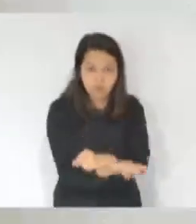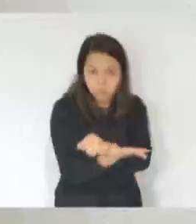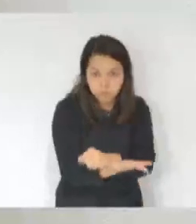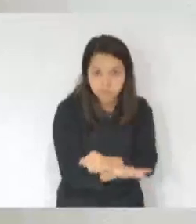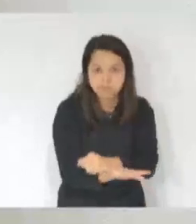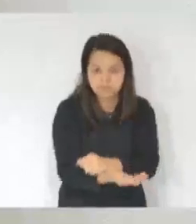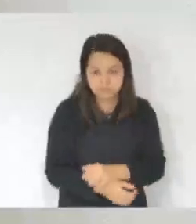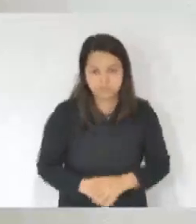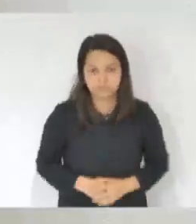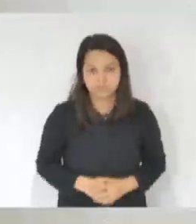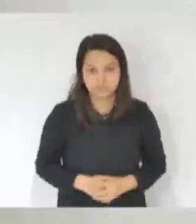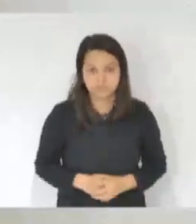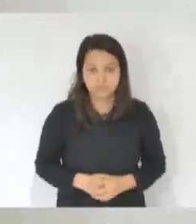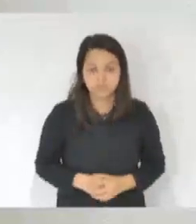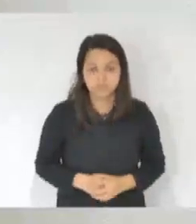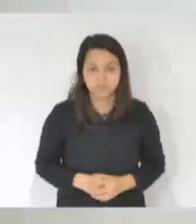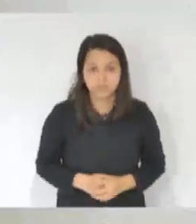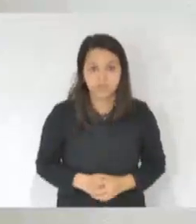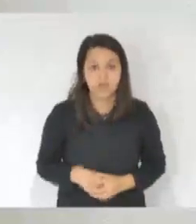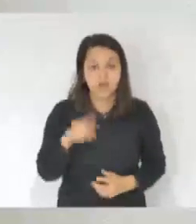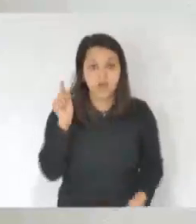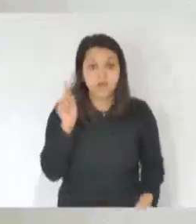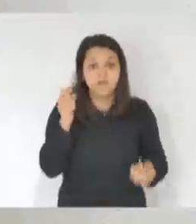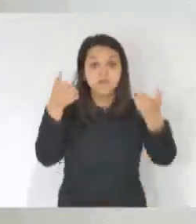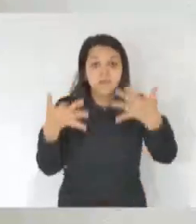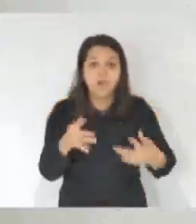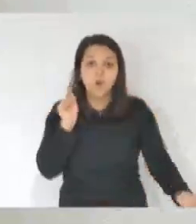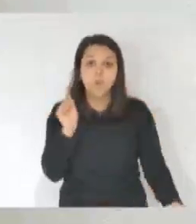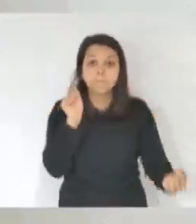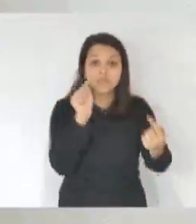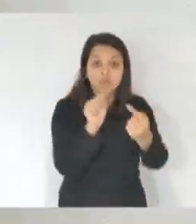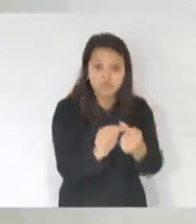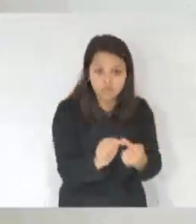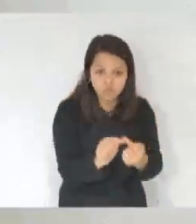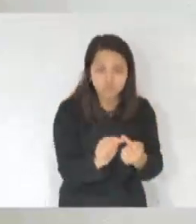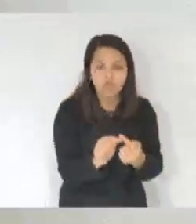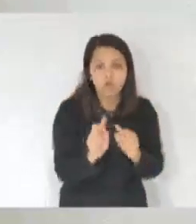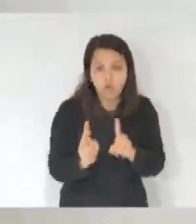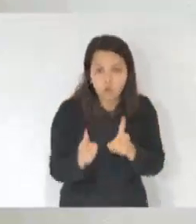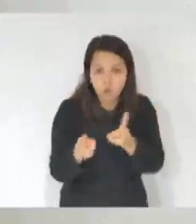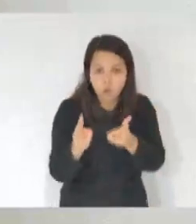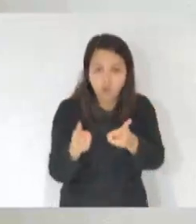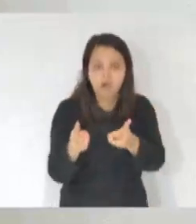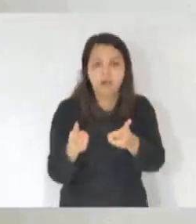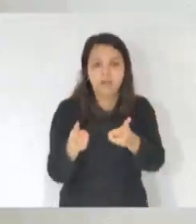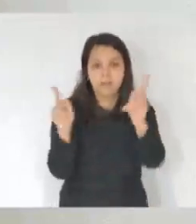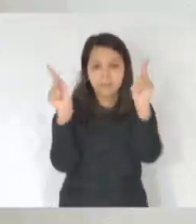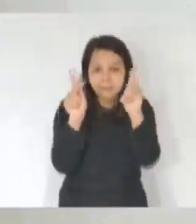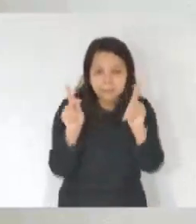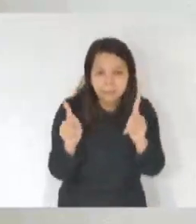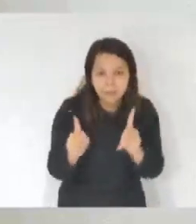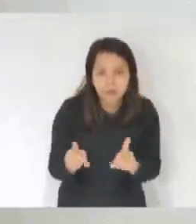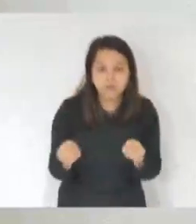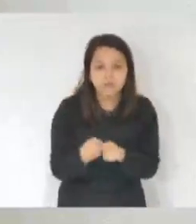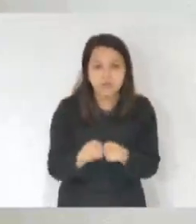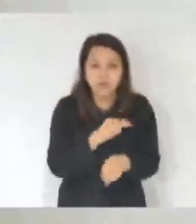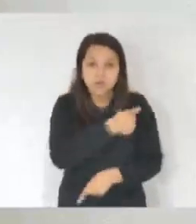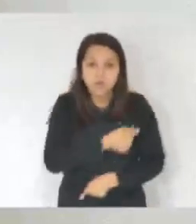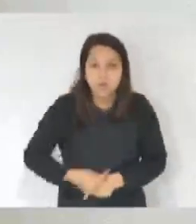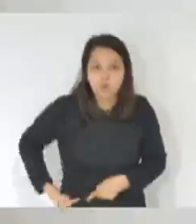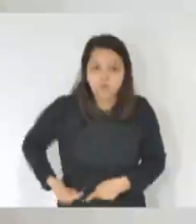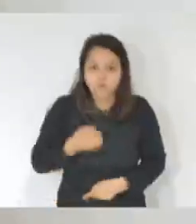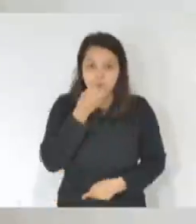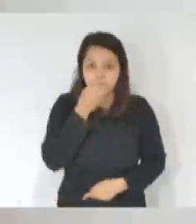justamente sobre o objetivo de sustentar a paz e a boa governança. Esse, nós temos aí 12 metas